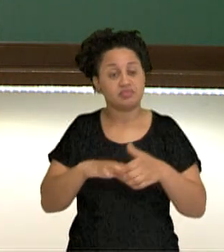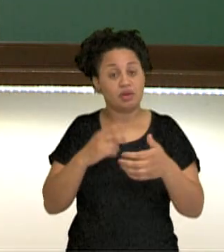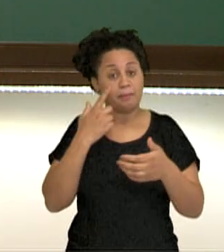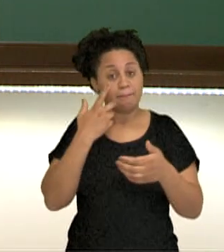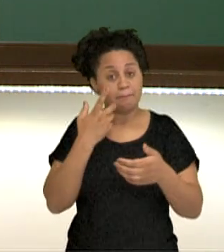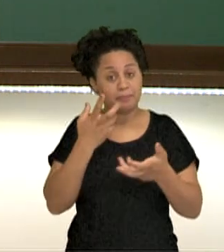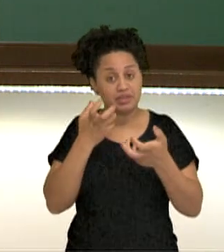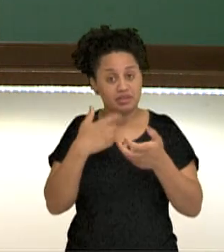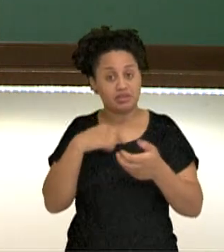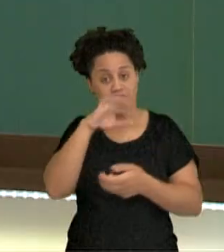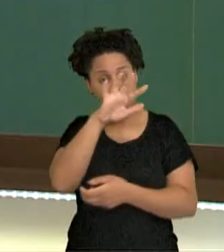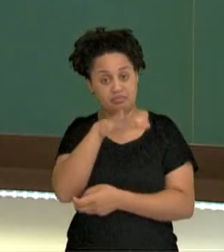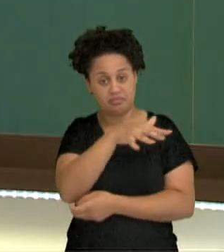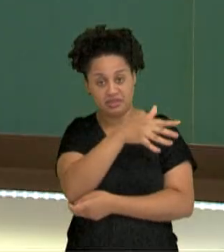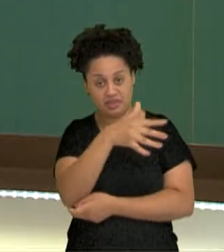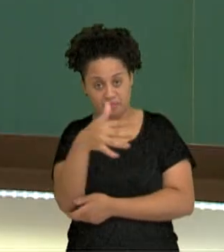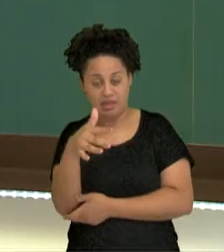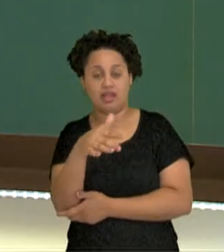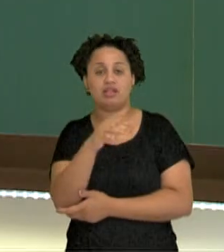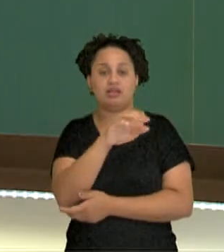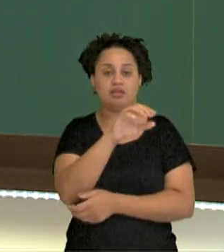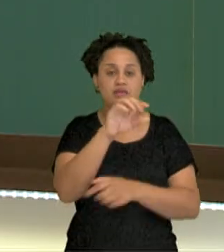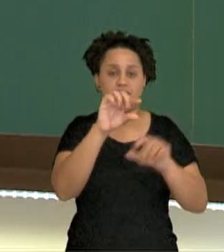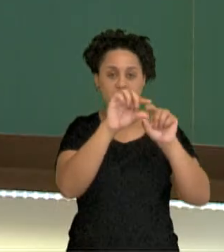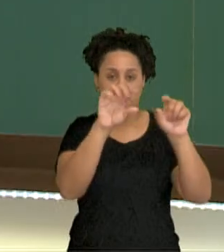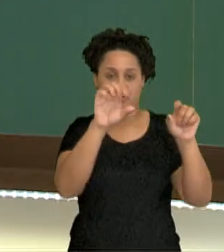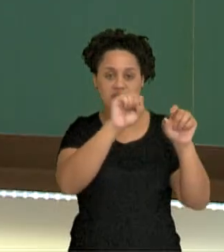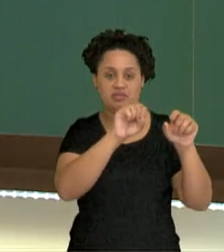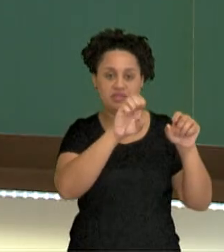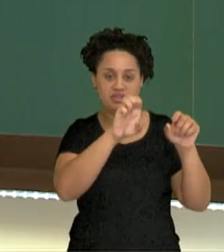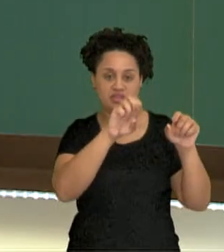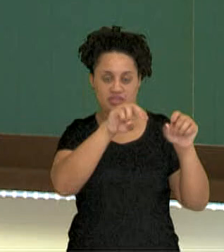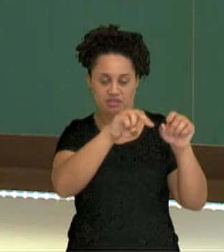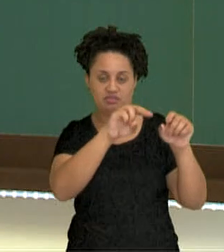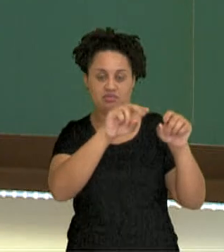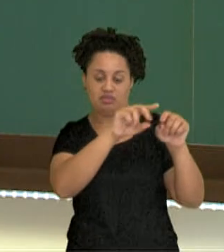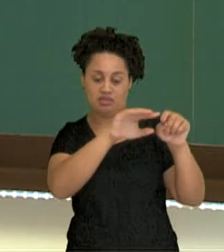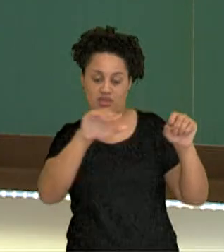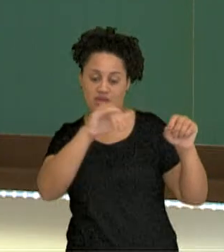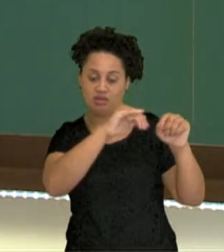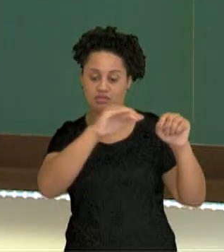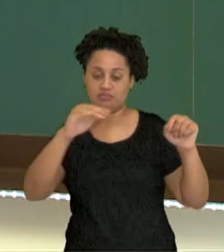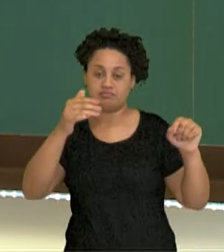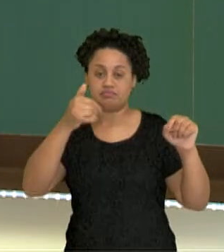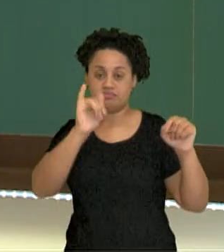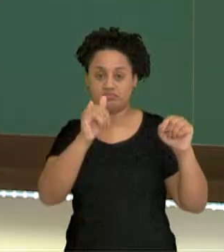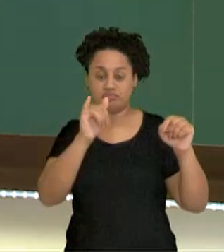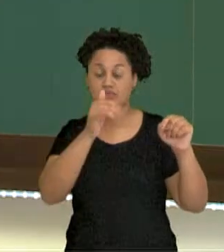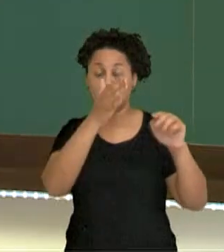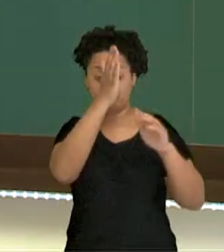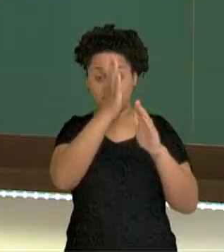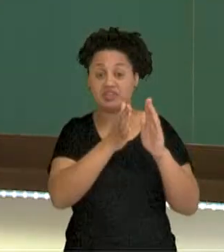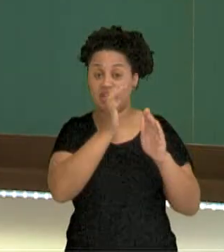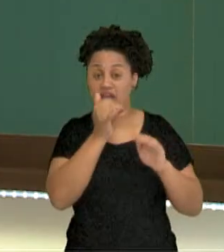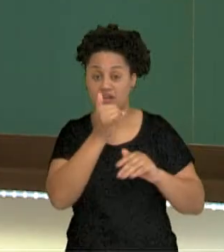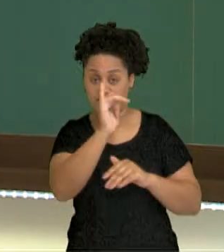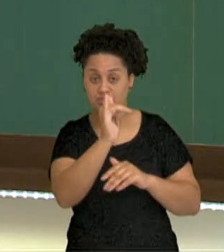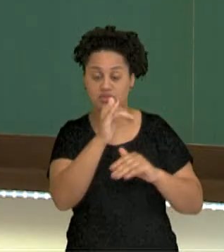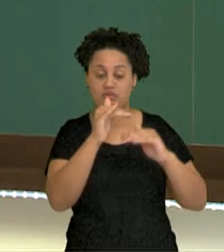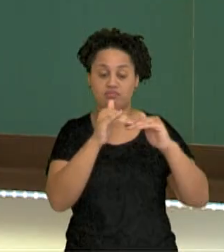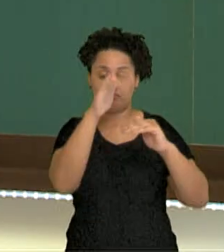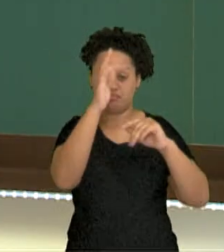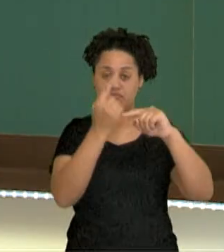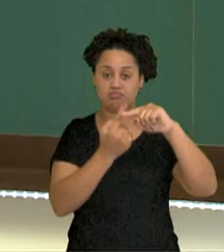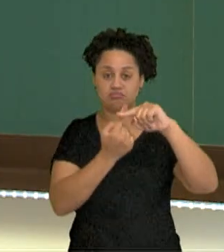o seno é visto no eixo Y, Y. Então, os valores acima